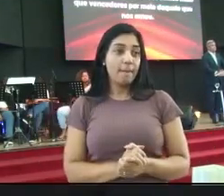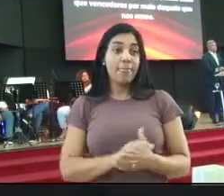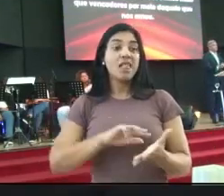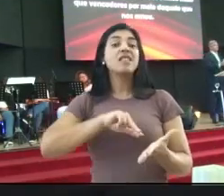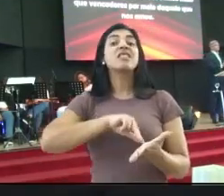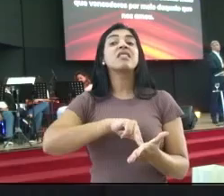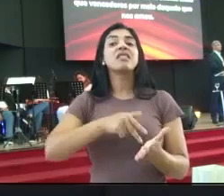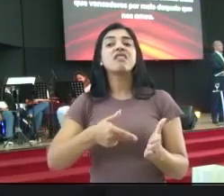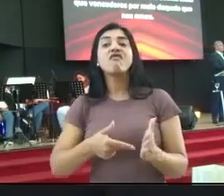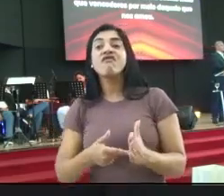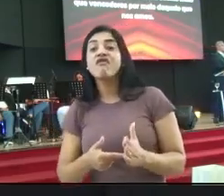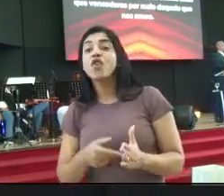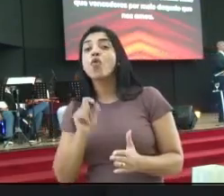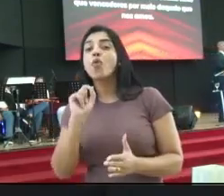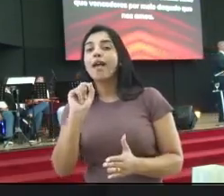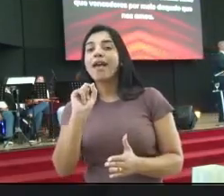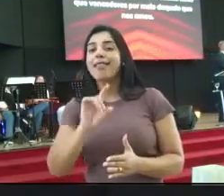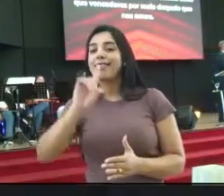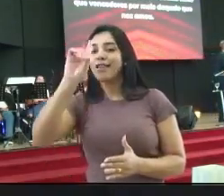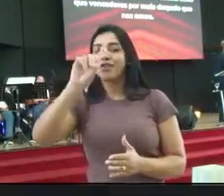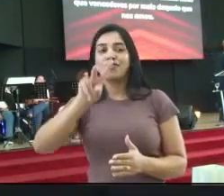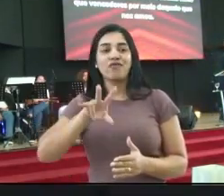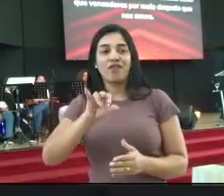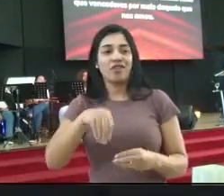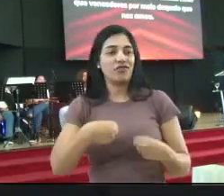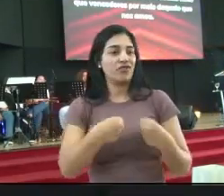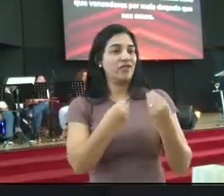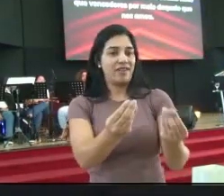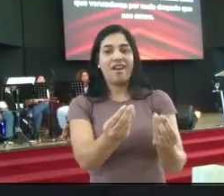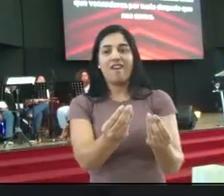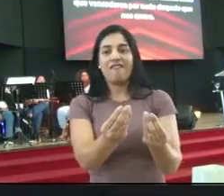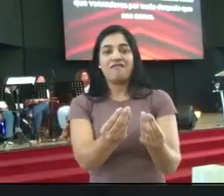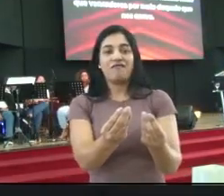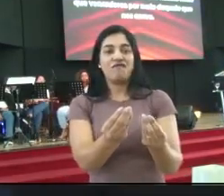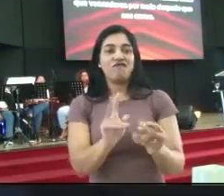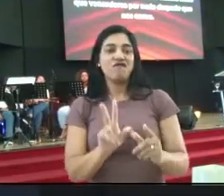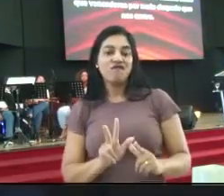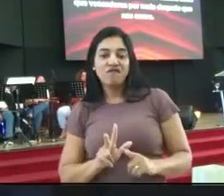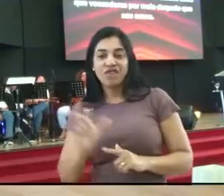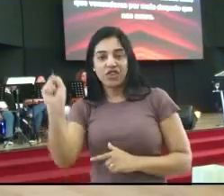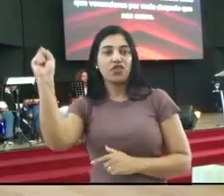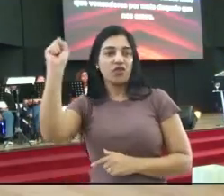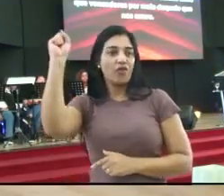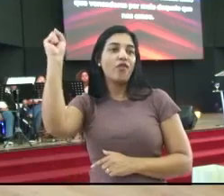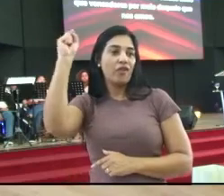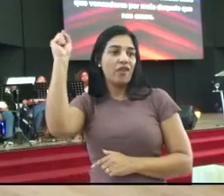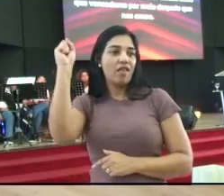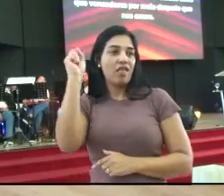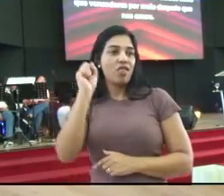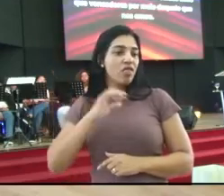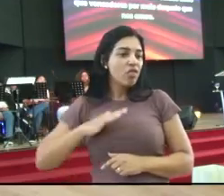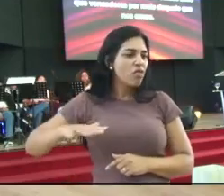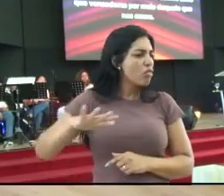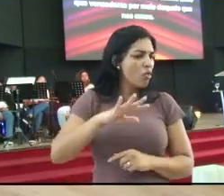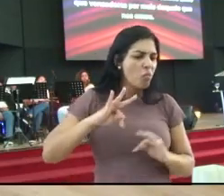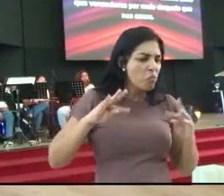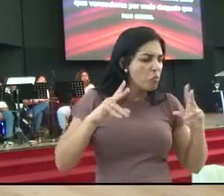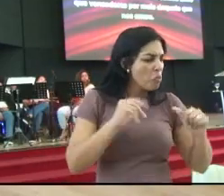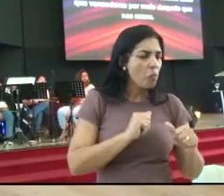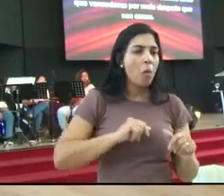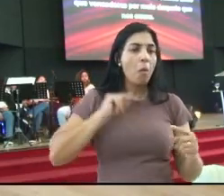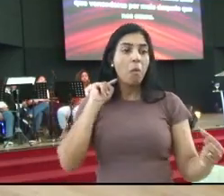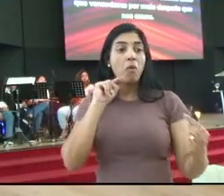Isso significa que Deus quer te dar vitória em todas as áreas. Isso significa que